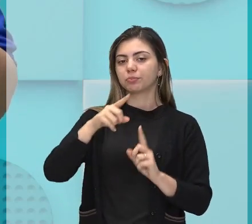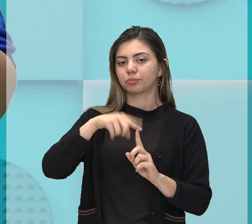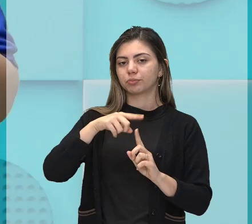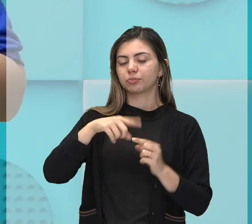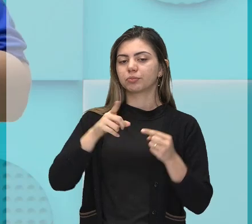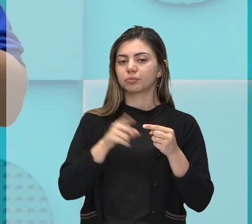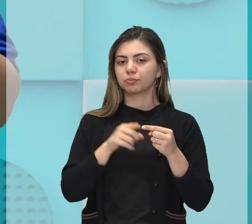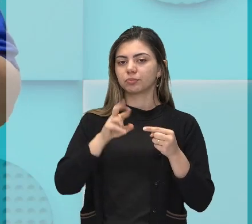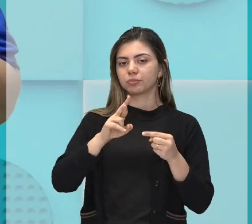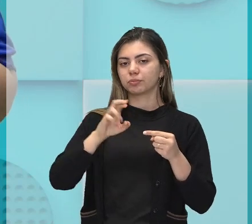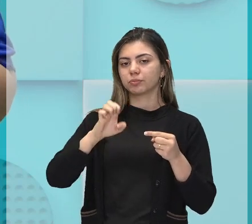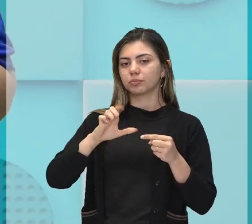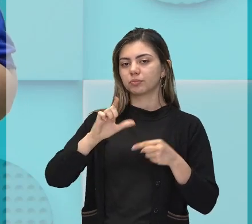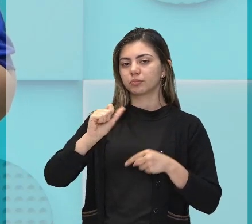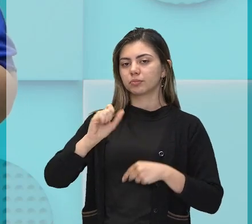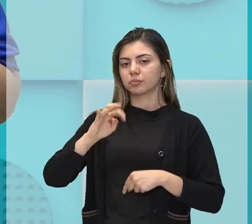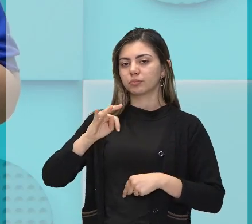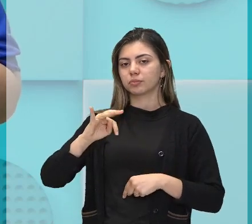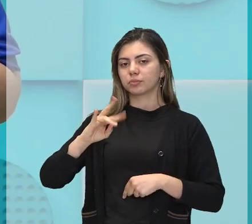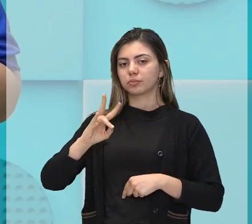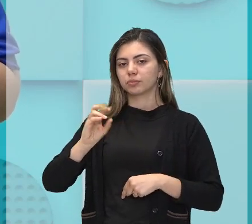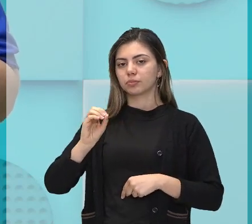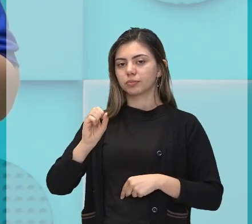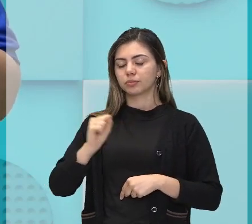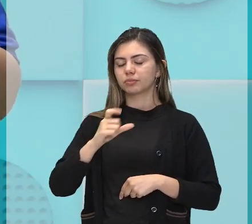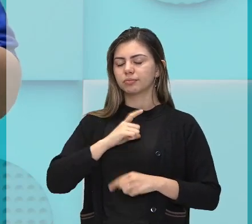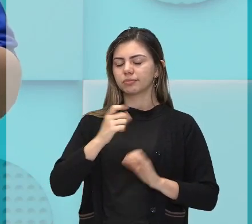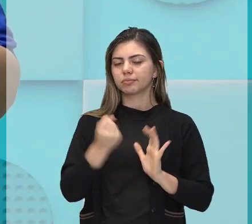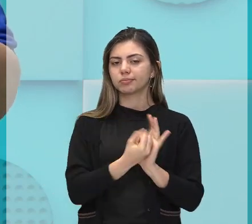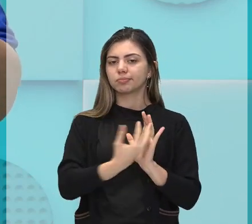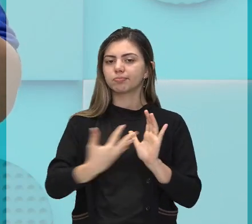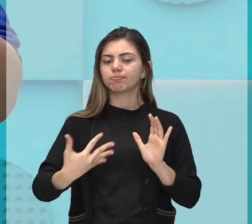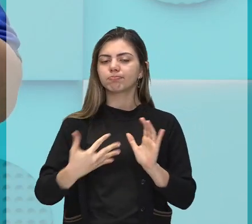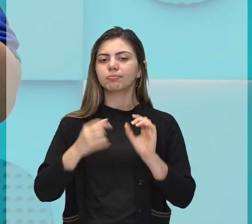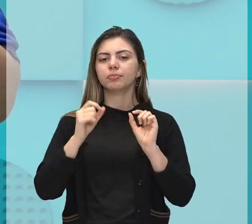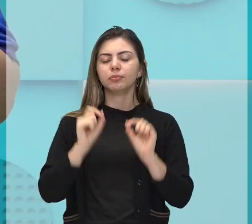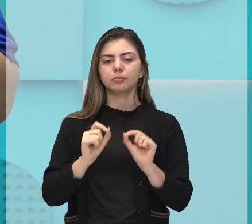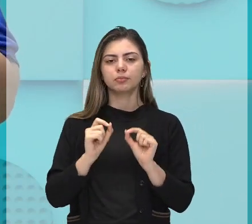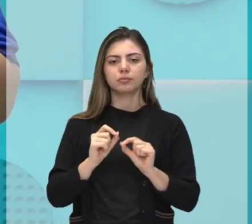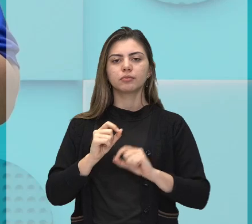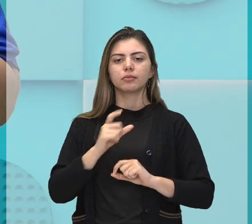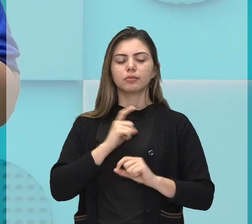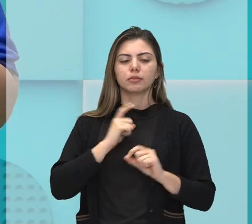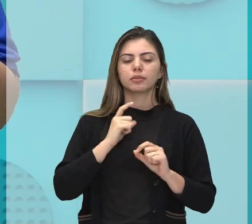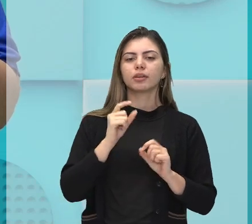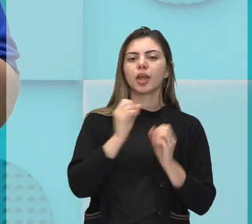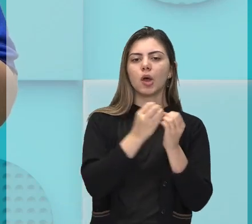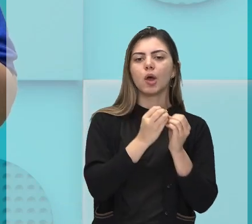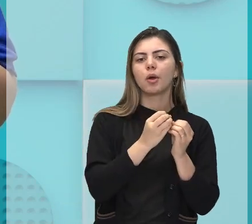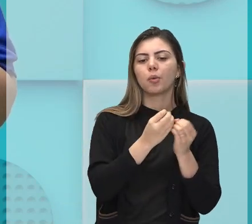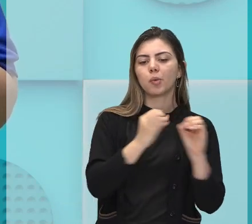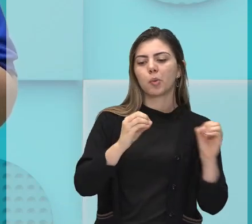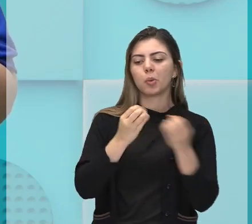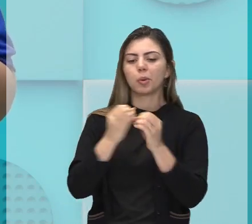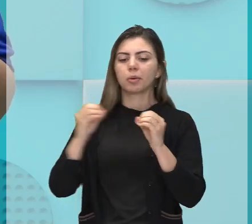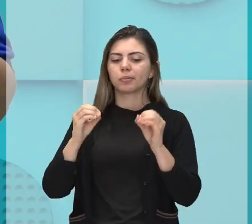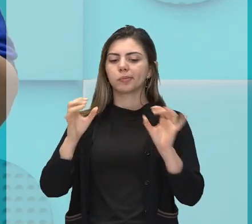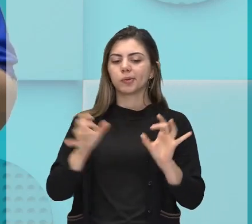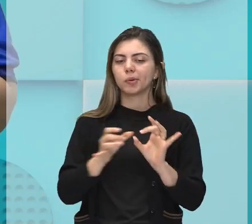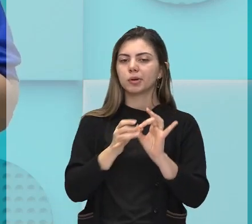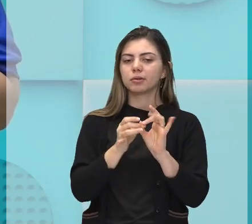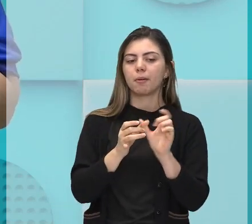relativos, que tem essa caracterização de fazer uma conexão com o termo